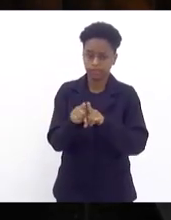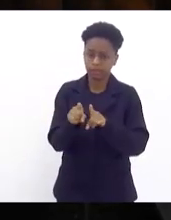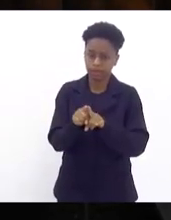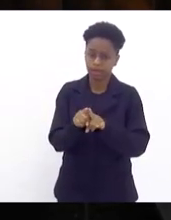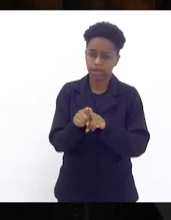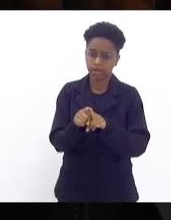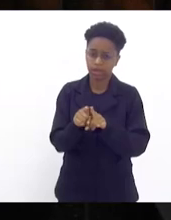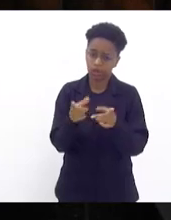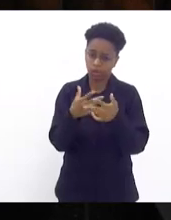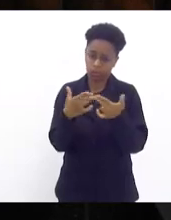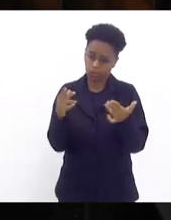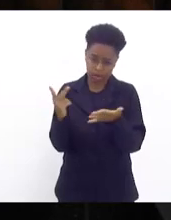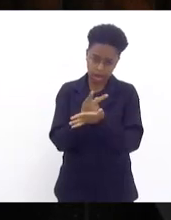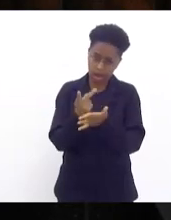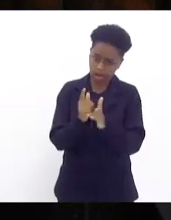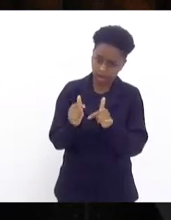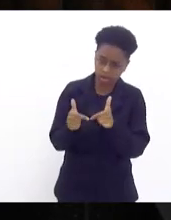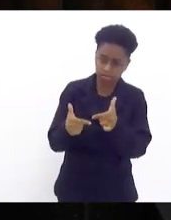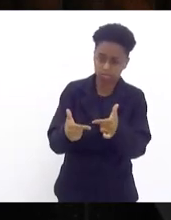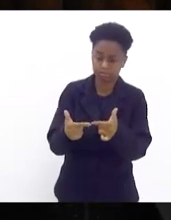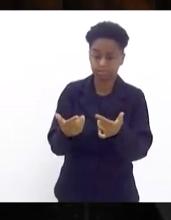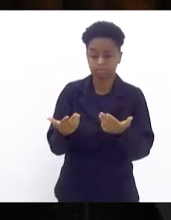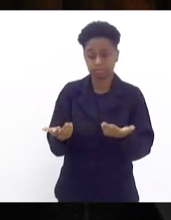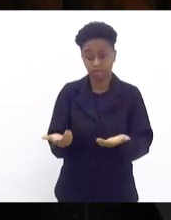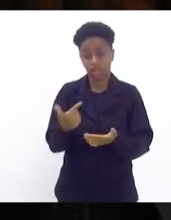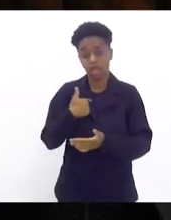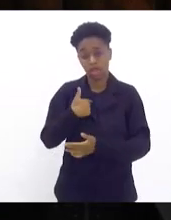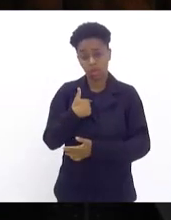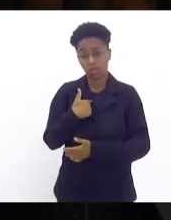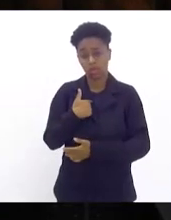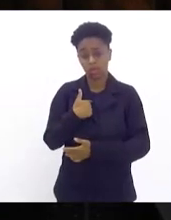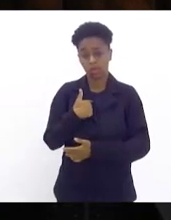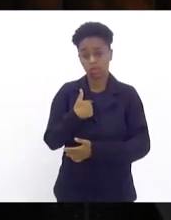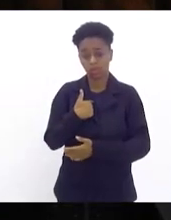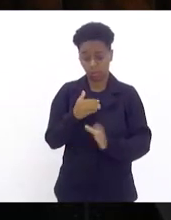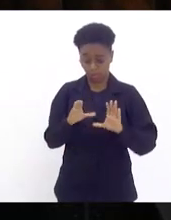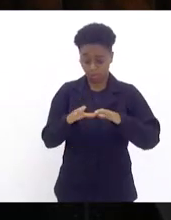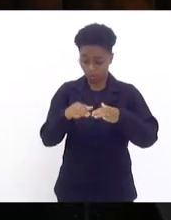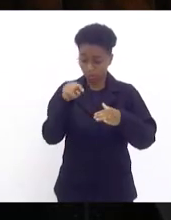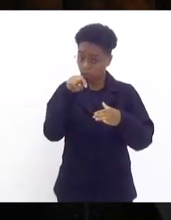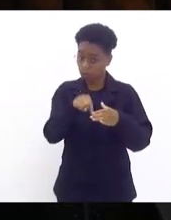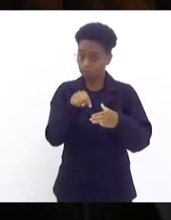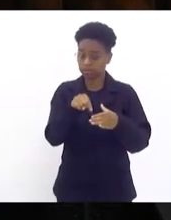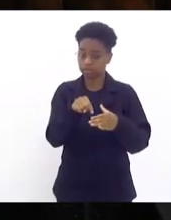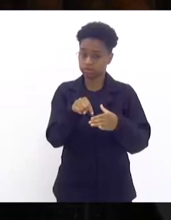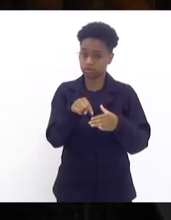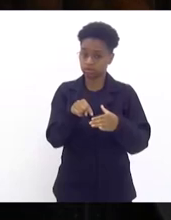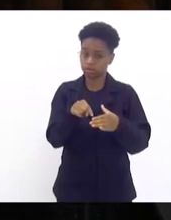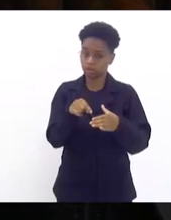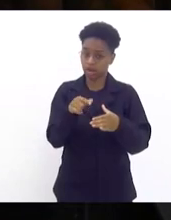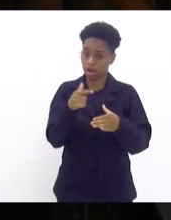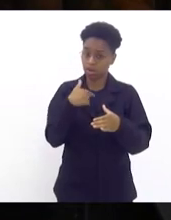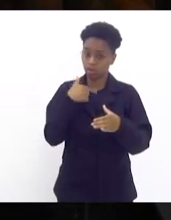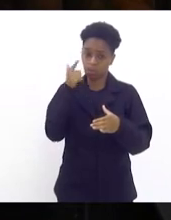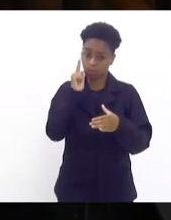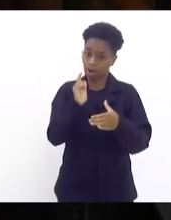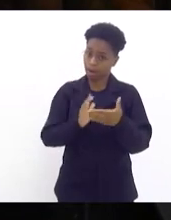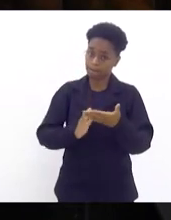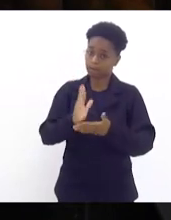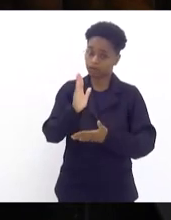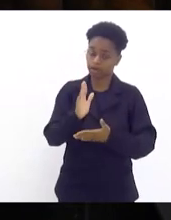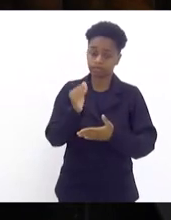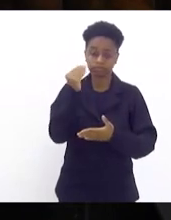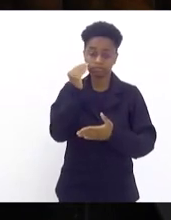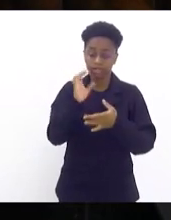improbidade eu aprovo na comissão que ela autorize o